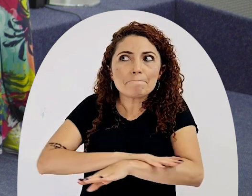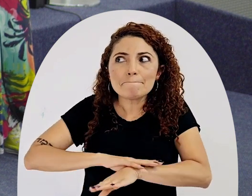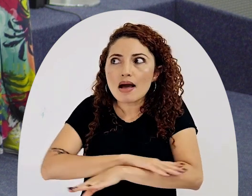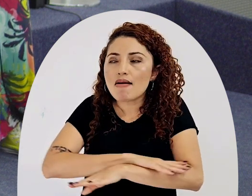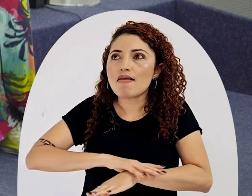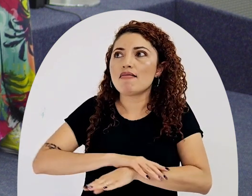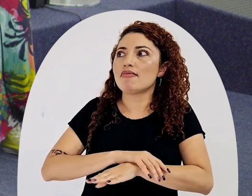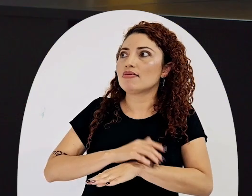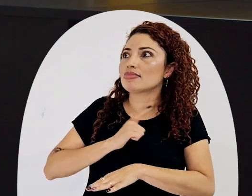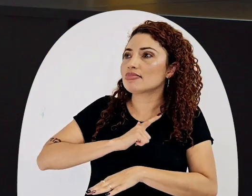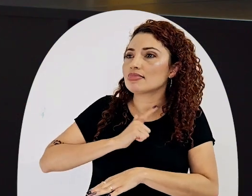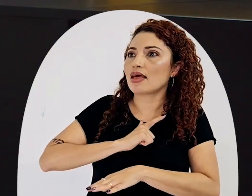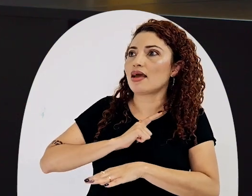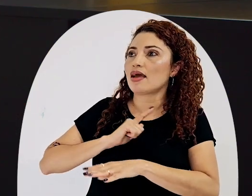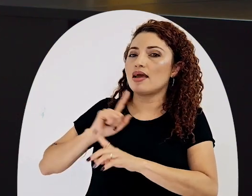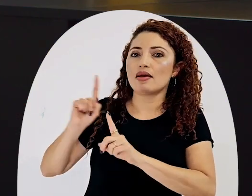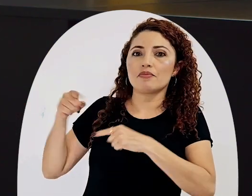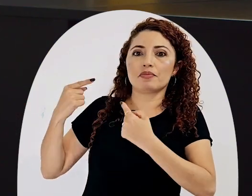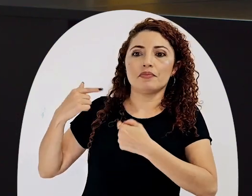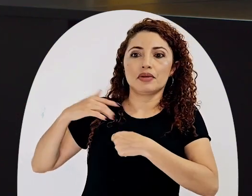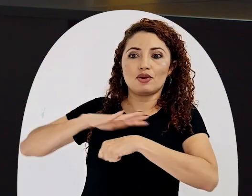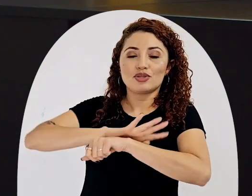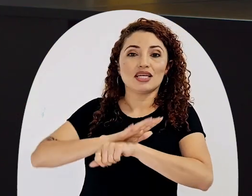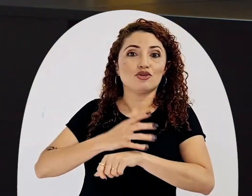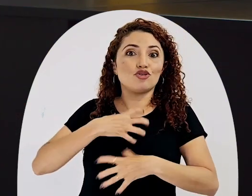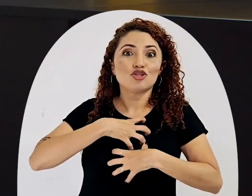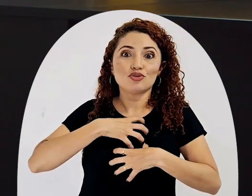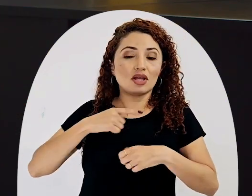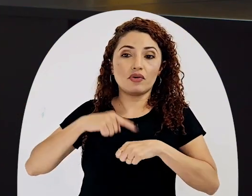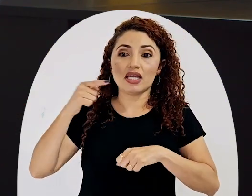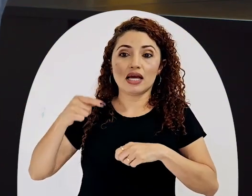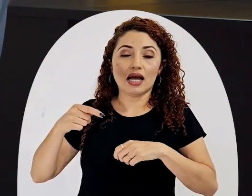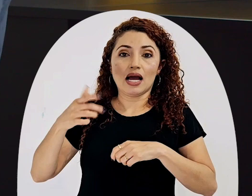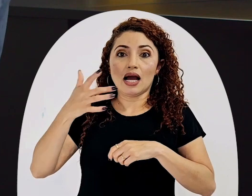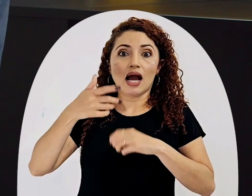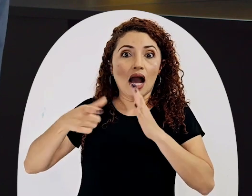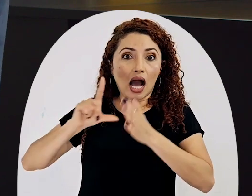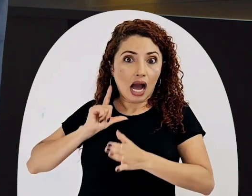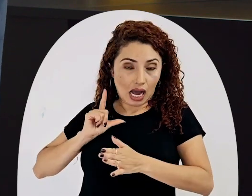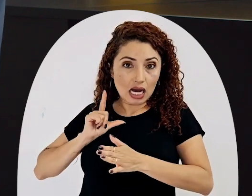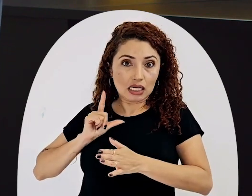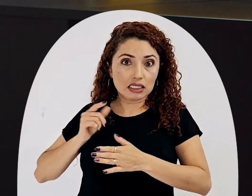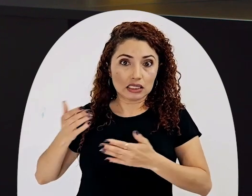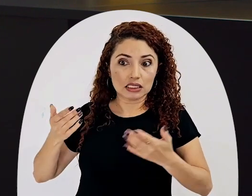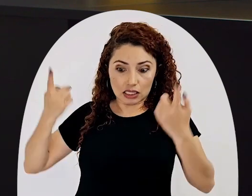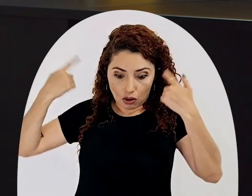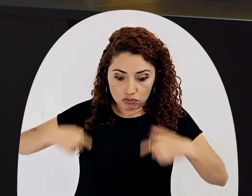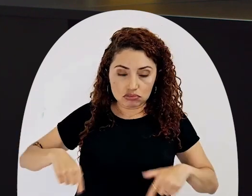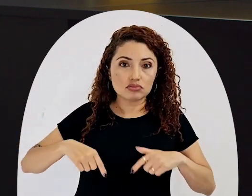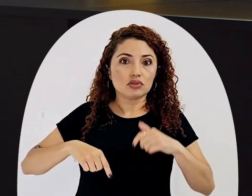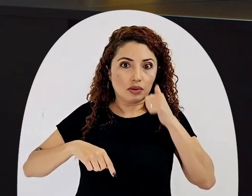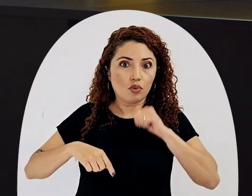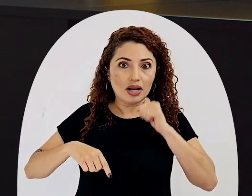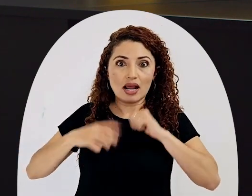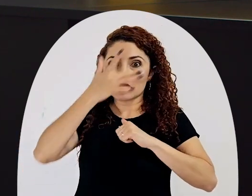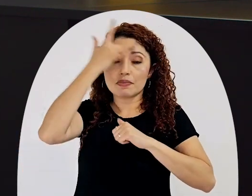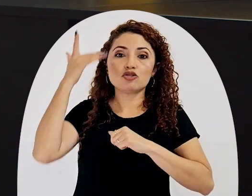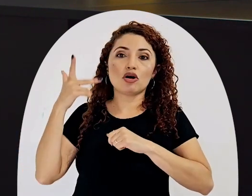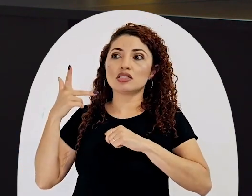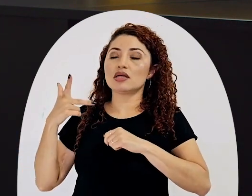que eu não sou interrompido quando eu estou falando. E eu era super interrompido quando eu era visto enquanto mulher. Eu era